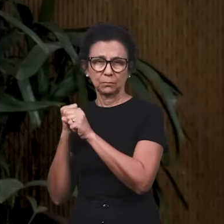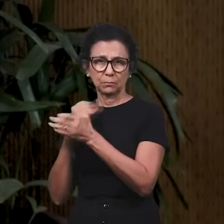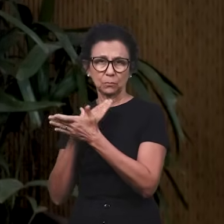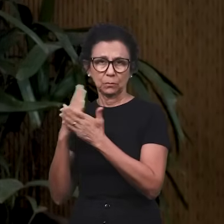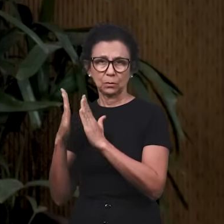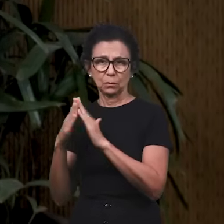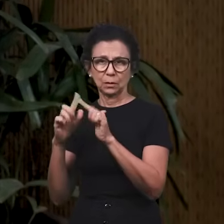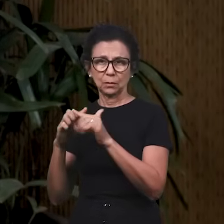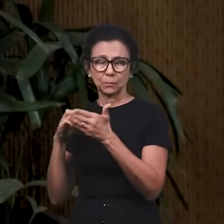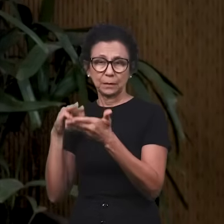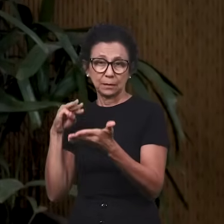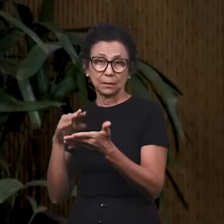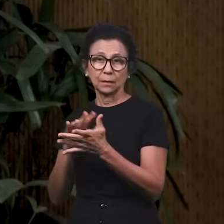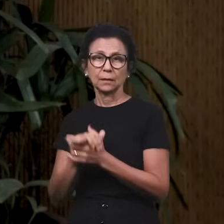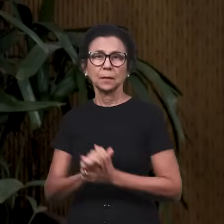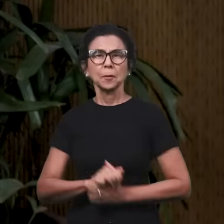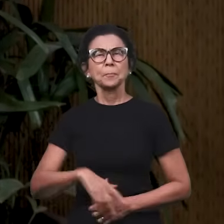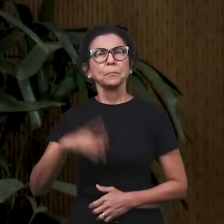cultos fossem